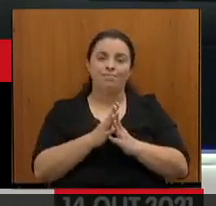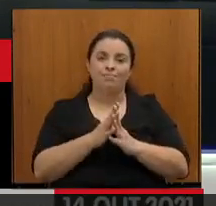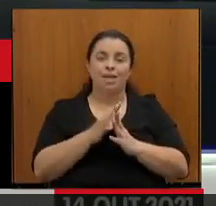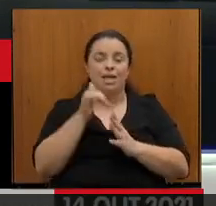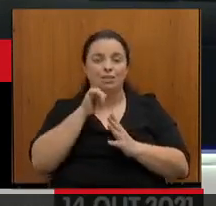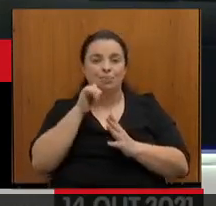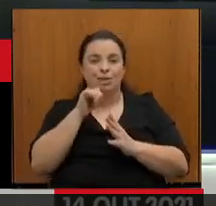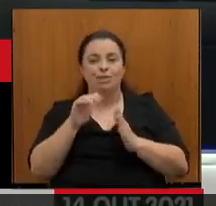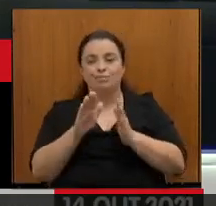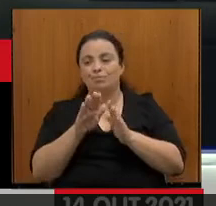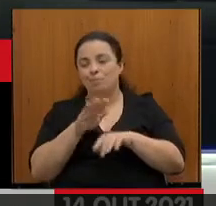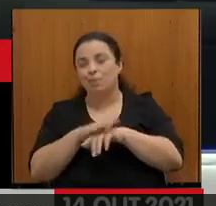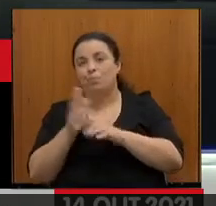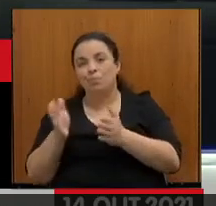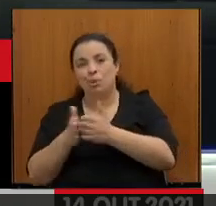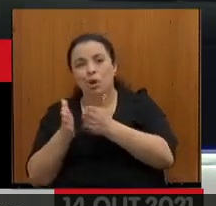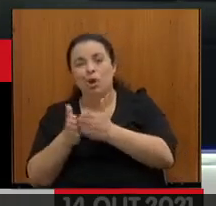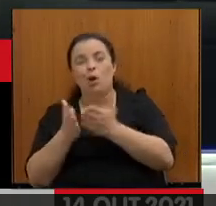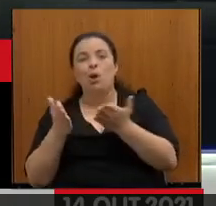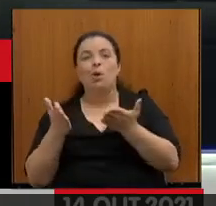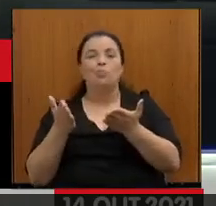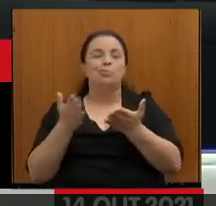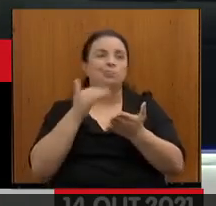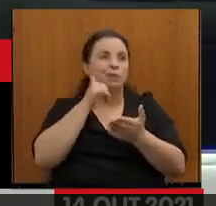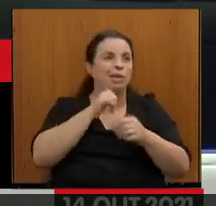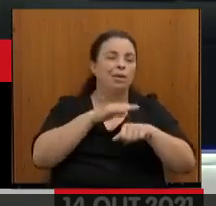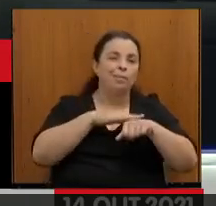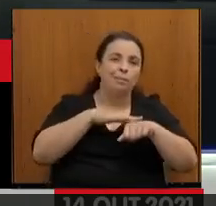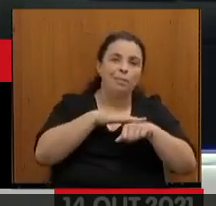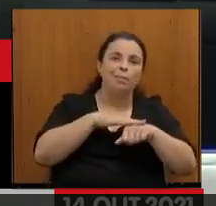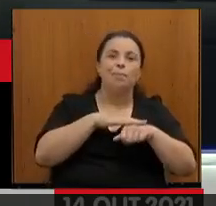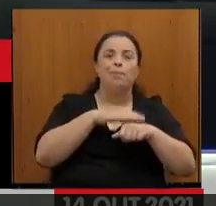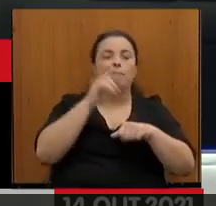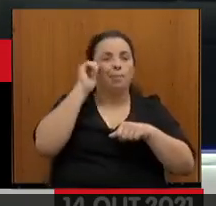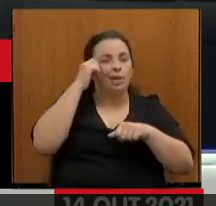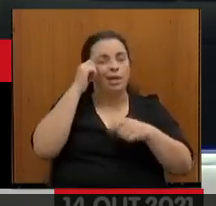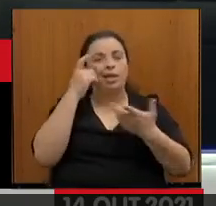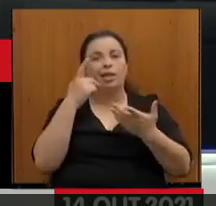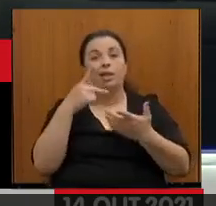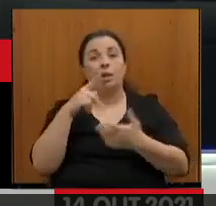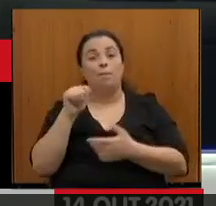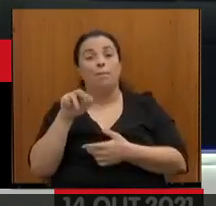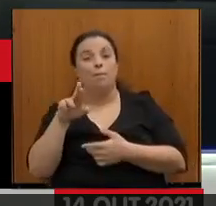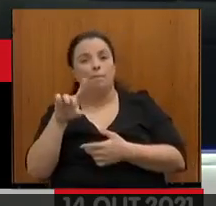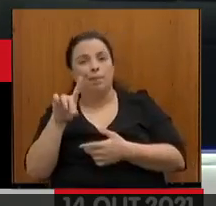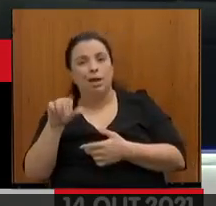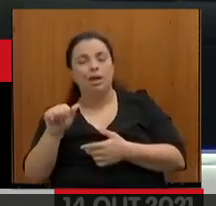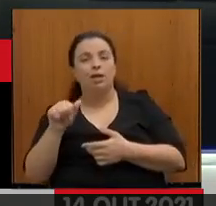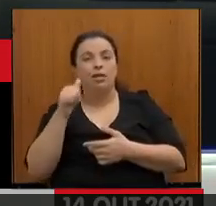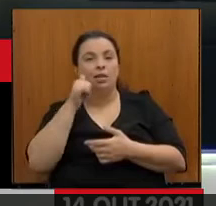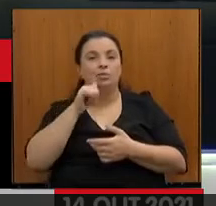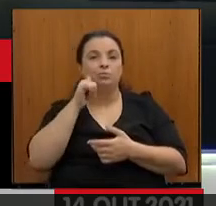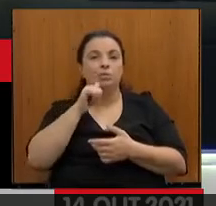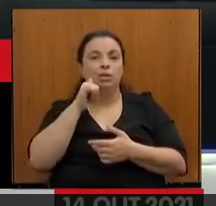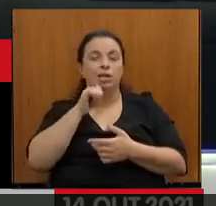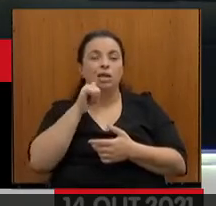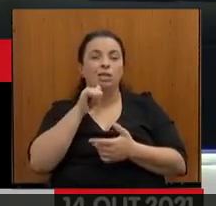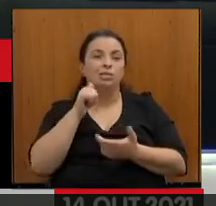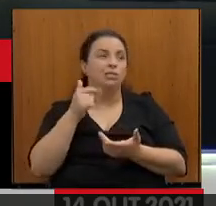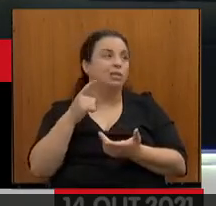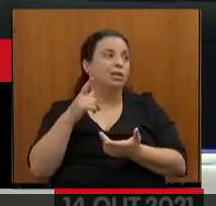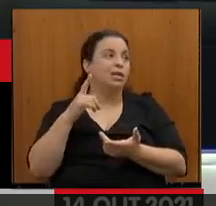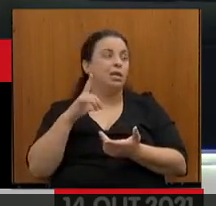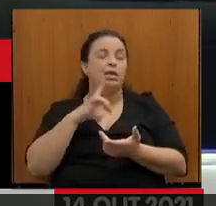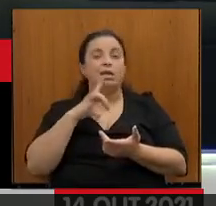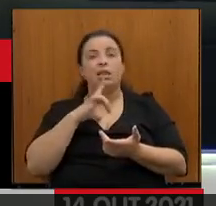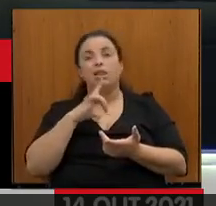a deputada Ana Paula, aquelas negras e pardas, aquelas que, infelizmente, ainda têm uma